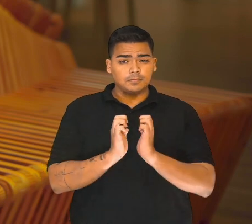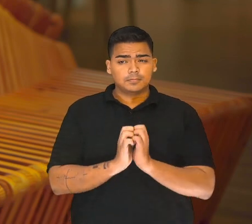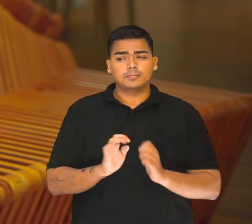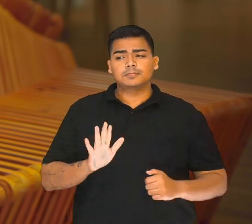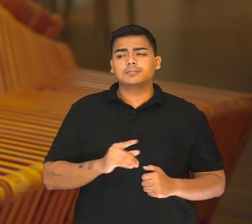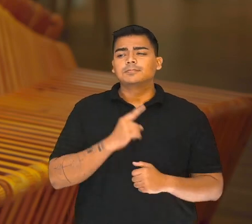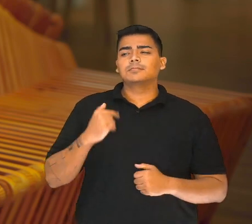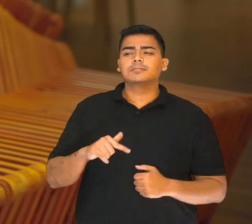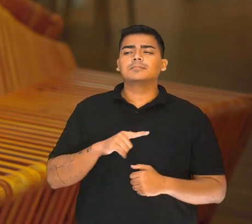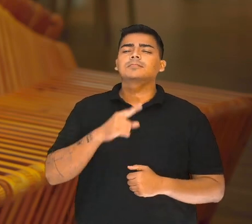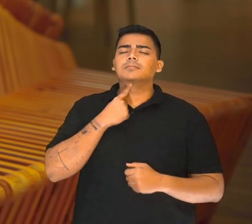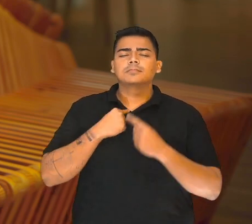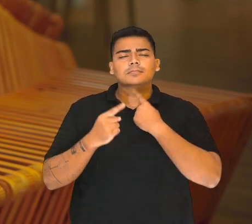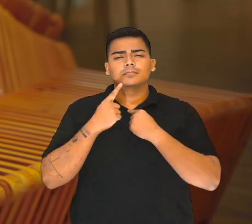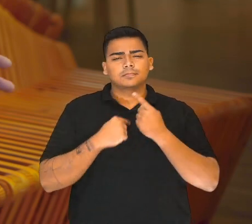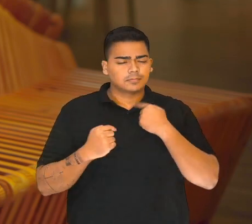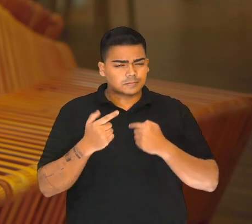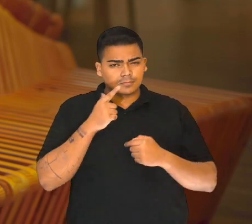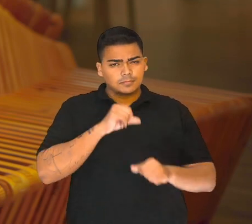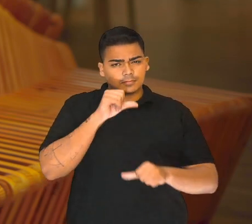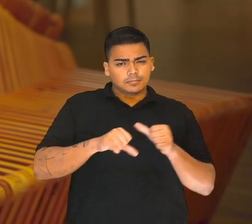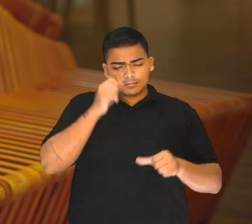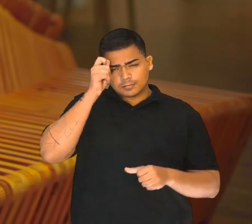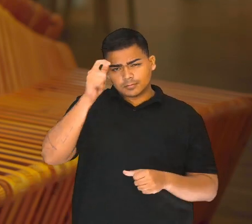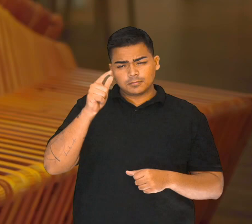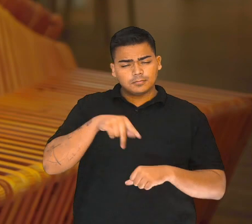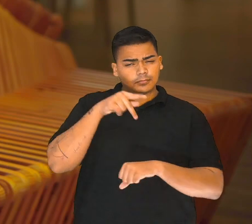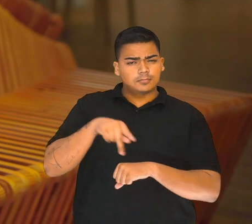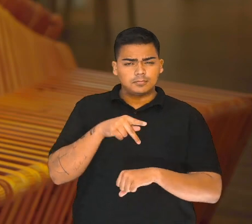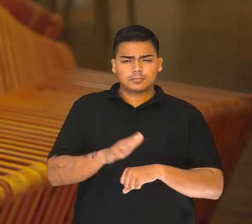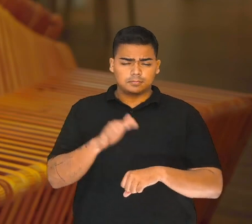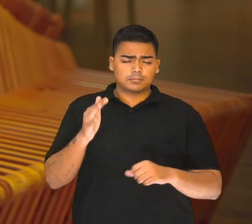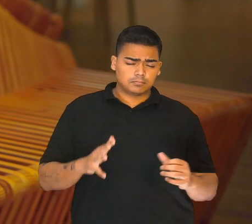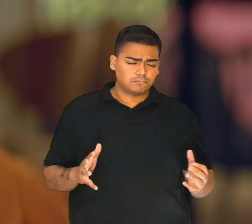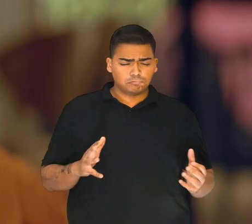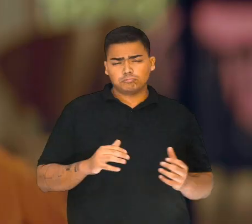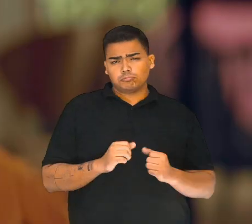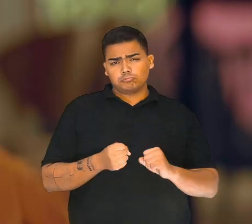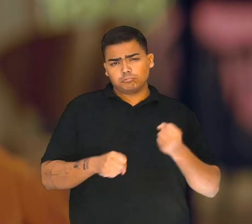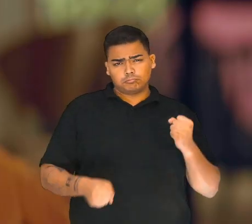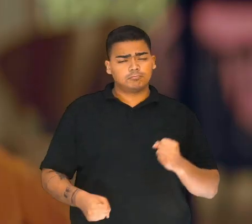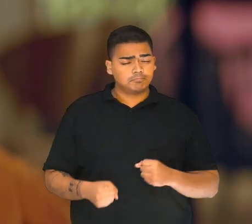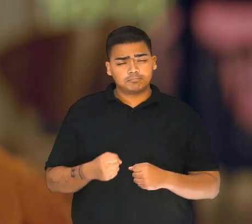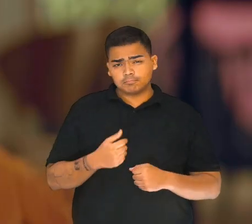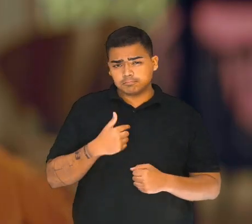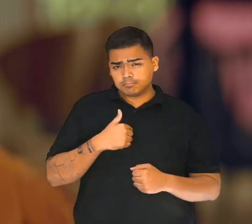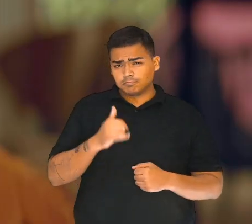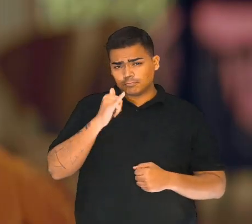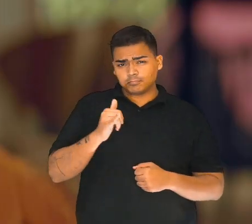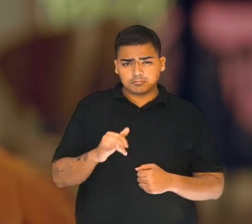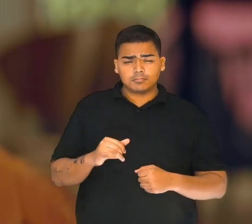mas a gente tem a ambição de impactar a inovação no país de uma forma muito mais ampla. Eu particularmente acho